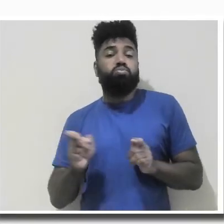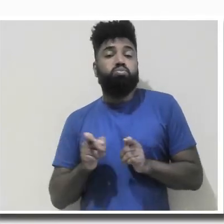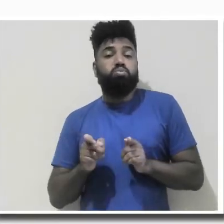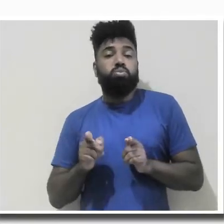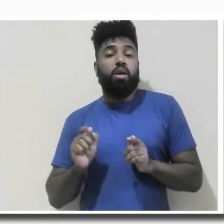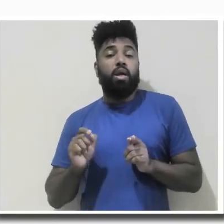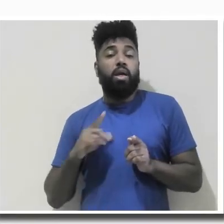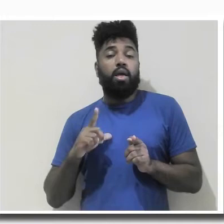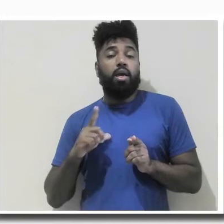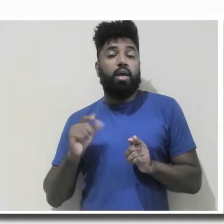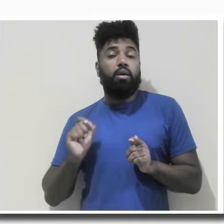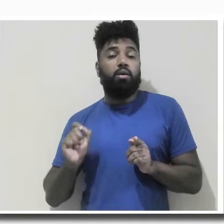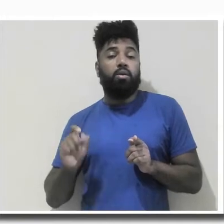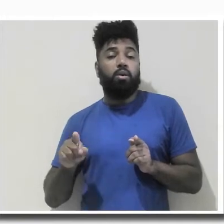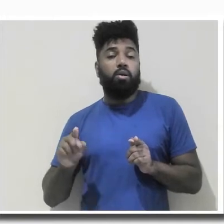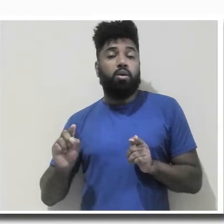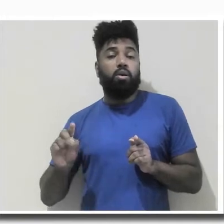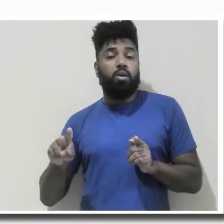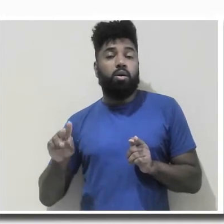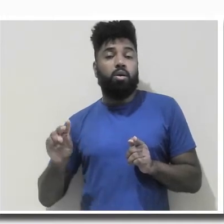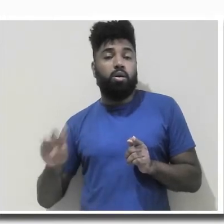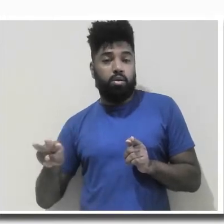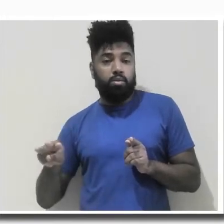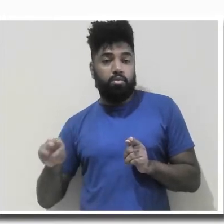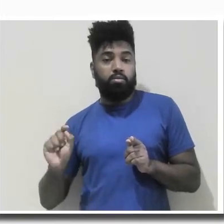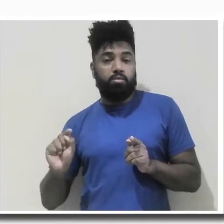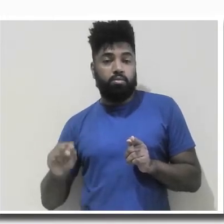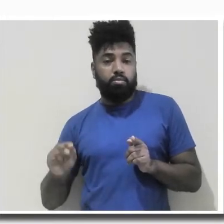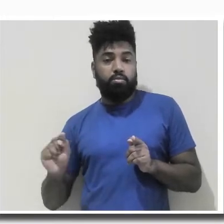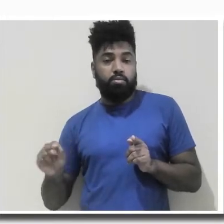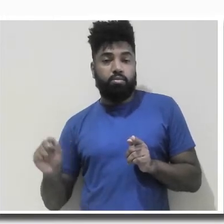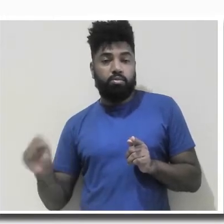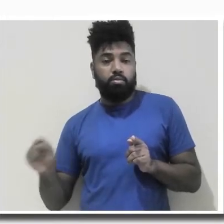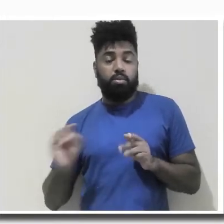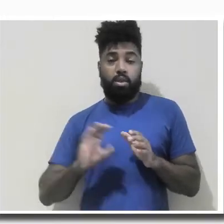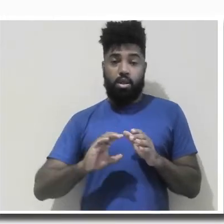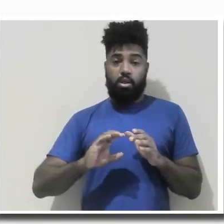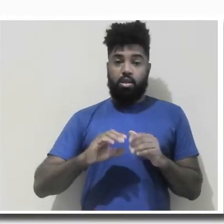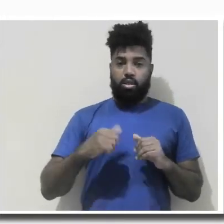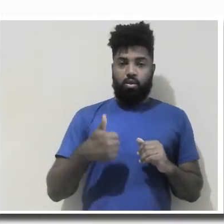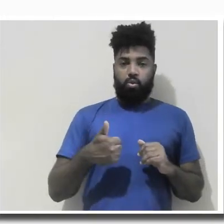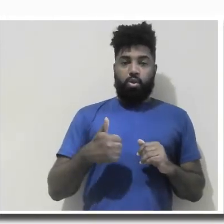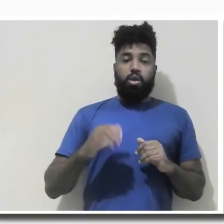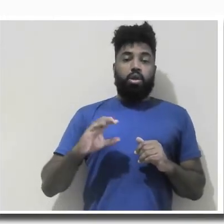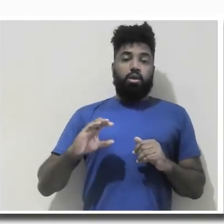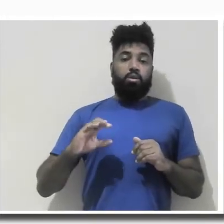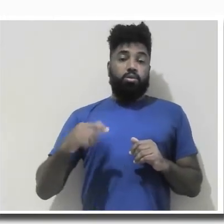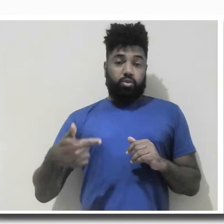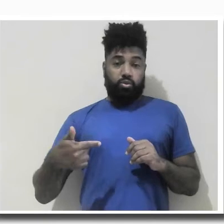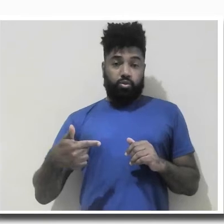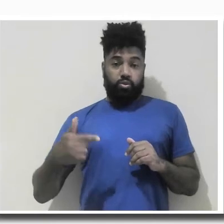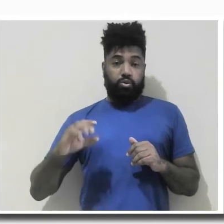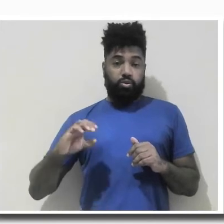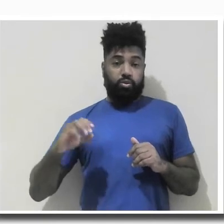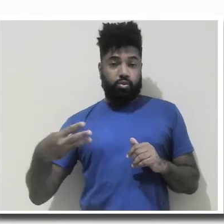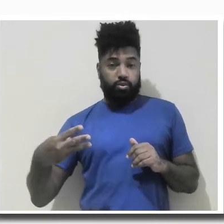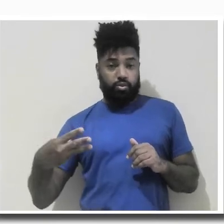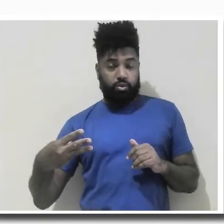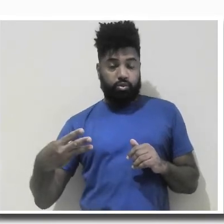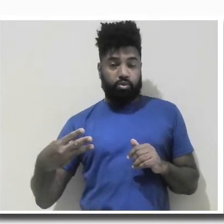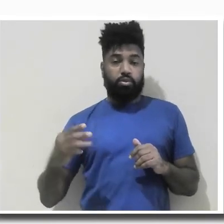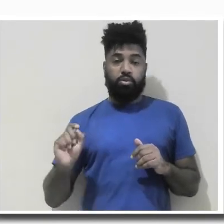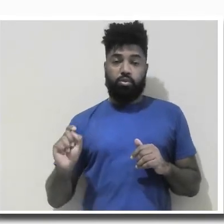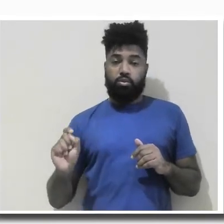pontinhos. Então, como exemplo, C1, C2, 3 pontinhos, até